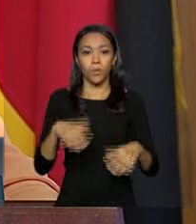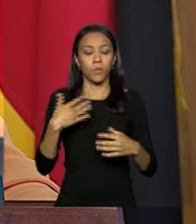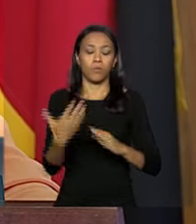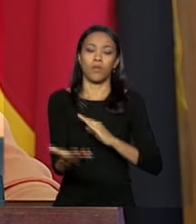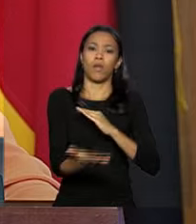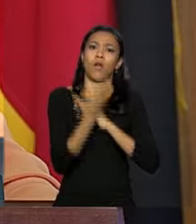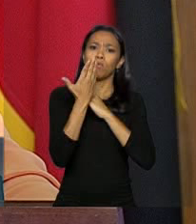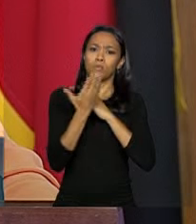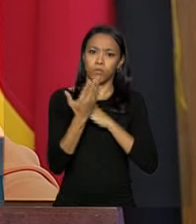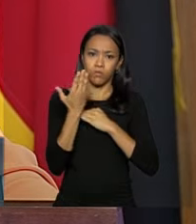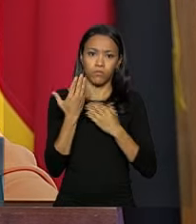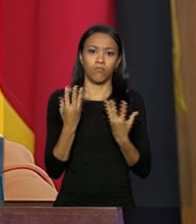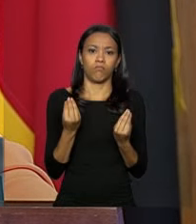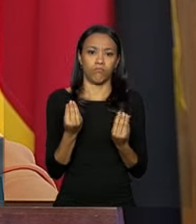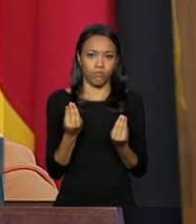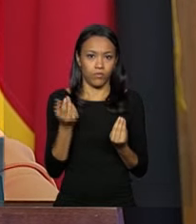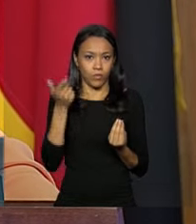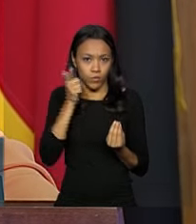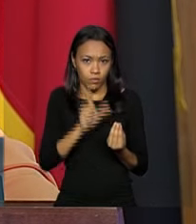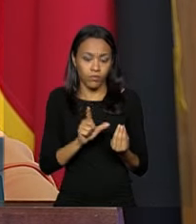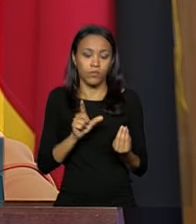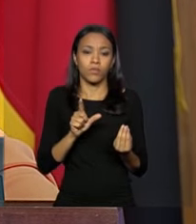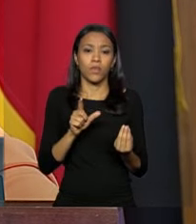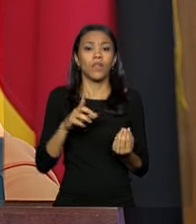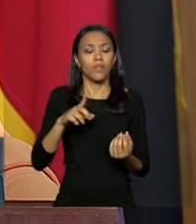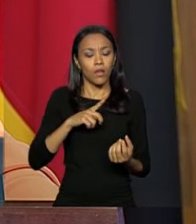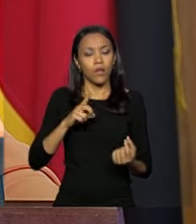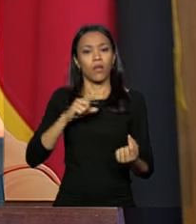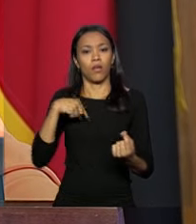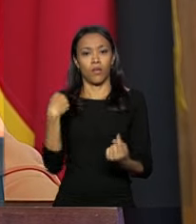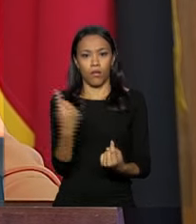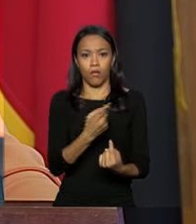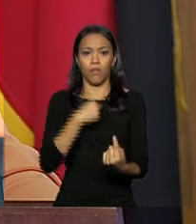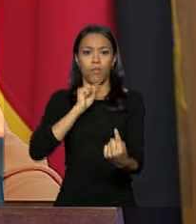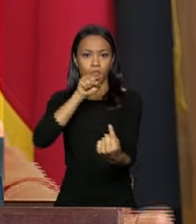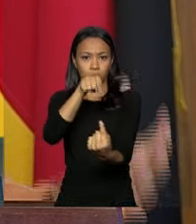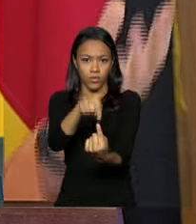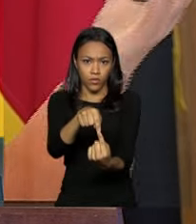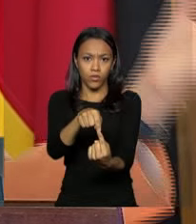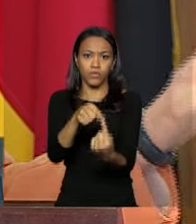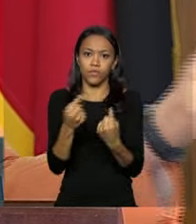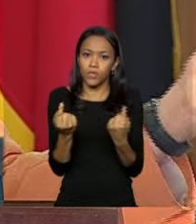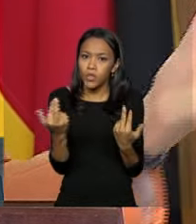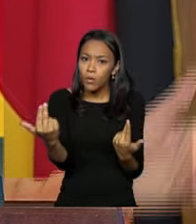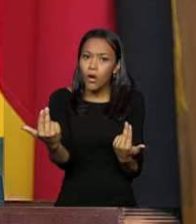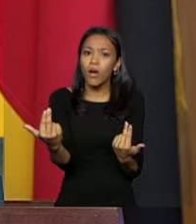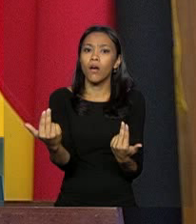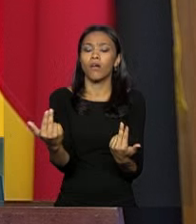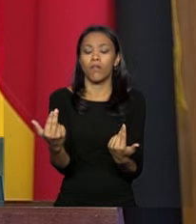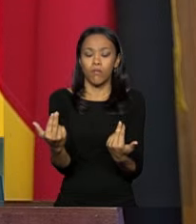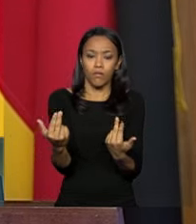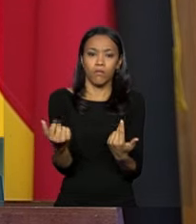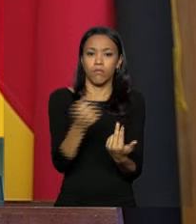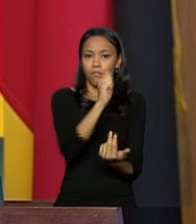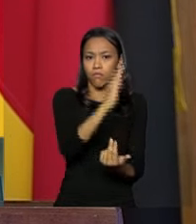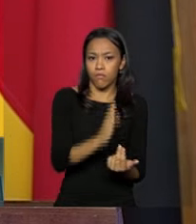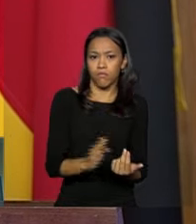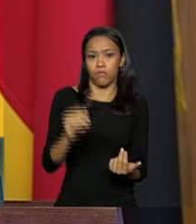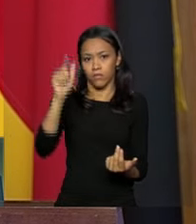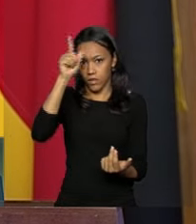chegar a isso. Temos um objetivo comum de proceder à